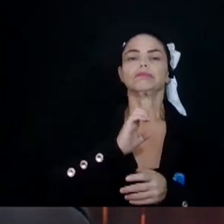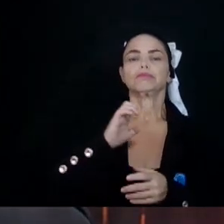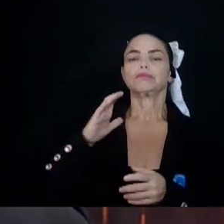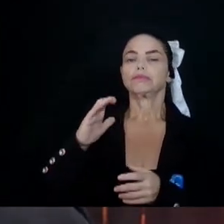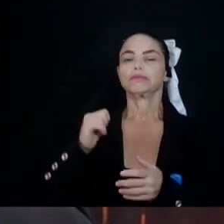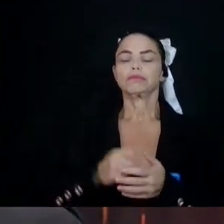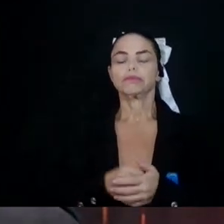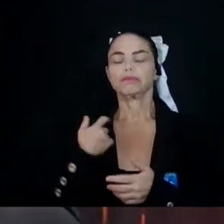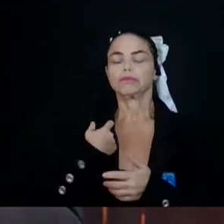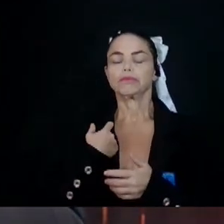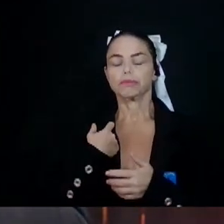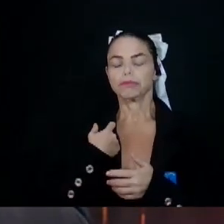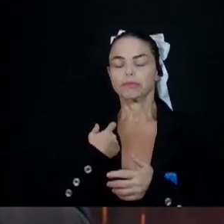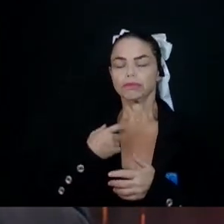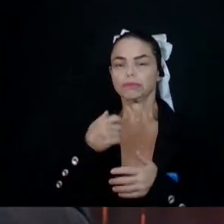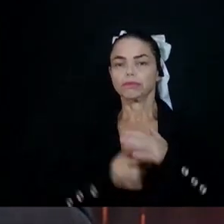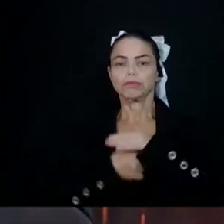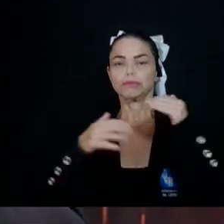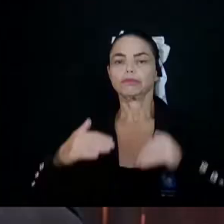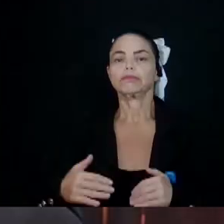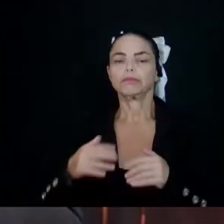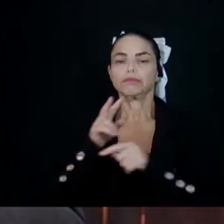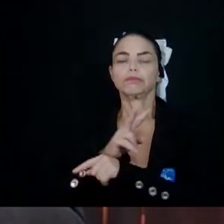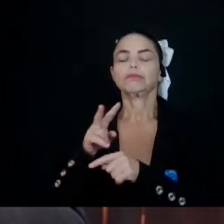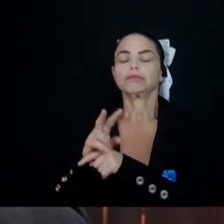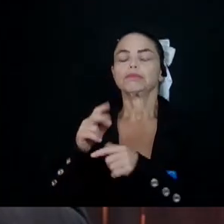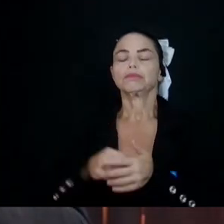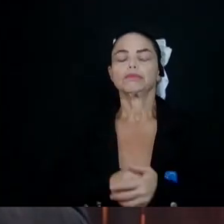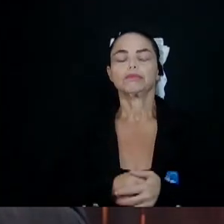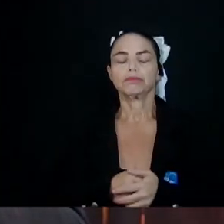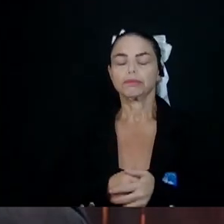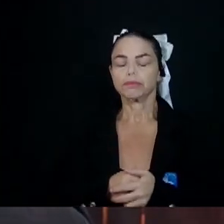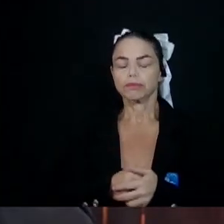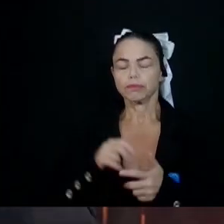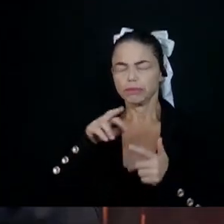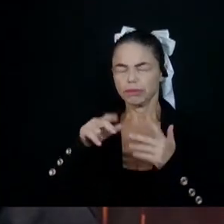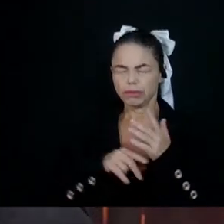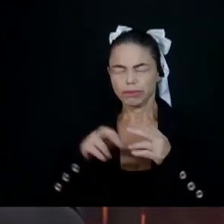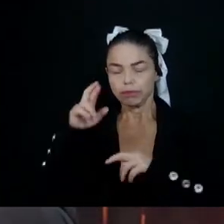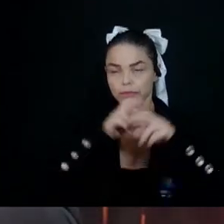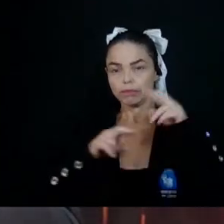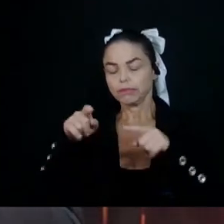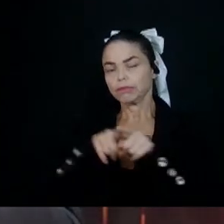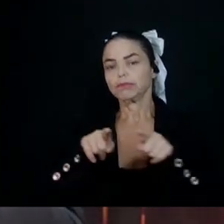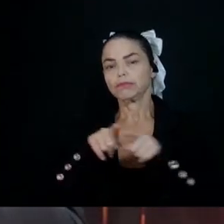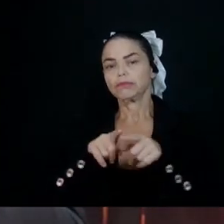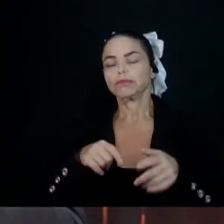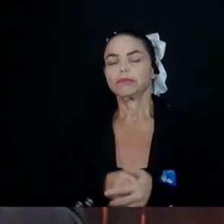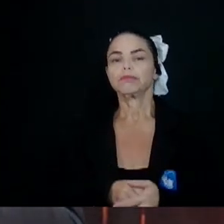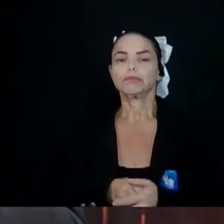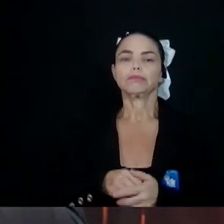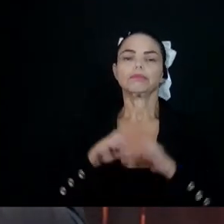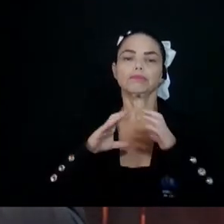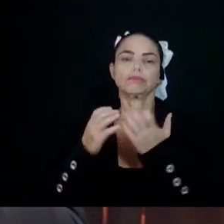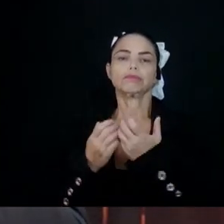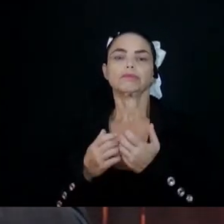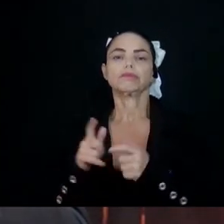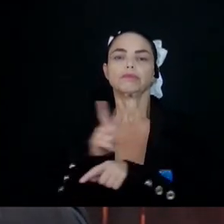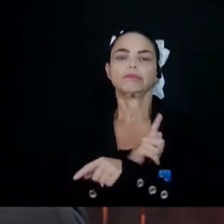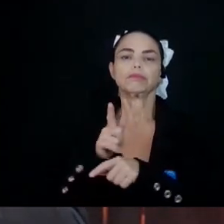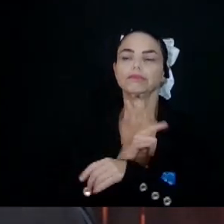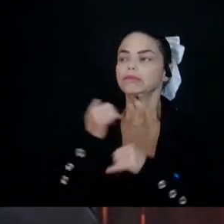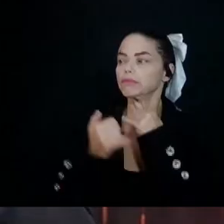sabemos que a Autoridade Nacional de Proteção de Dados vai ser encarregada de uma série de fiscalizações, também como o Comitê Gestor da Internet no